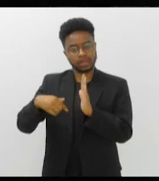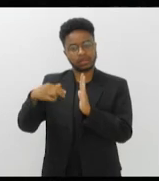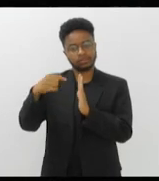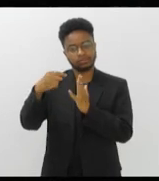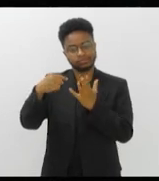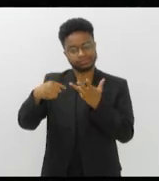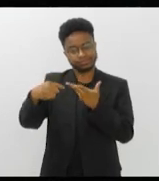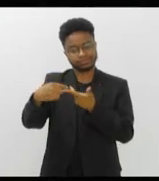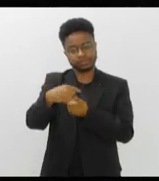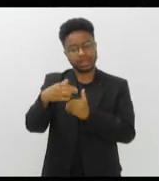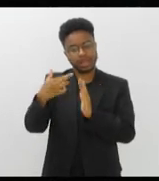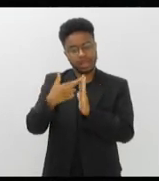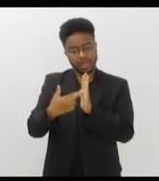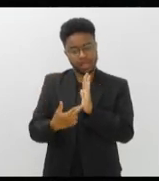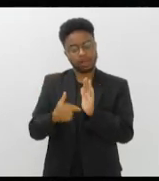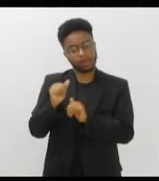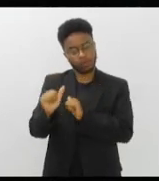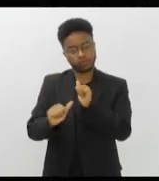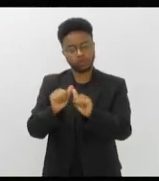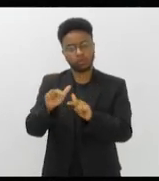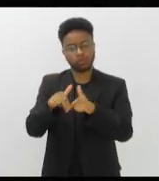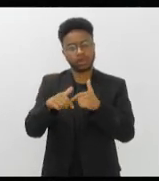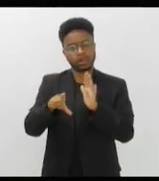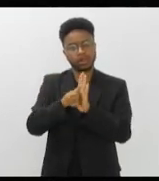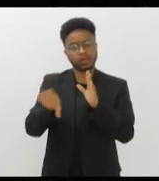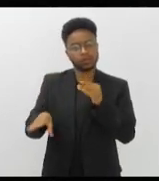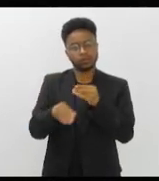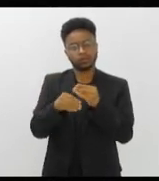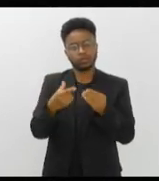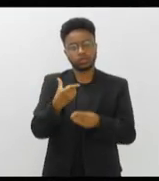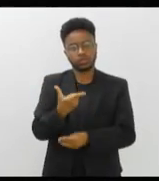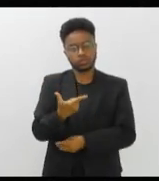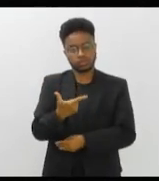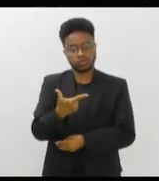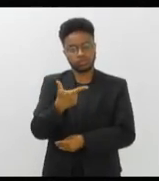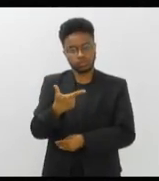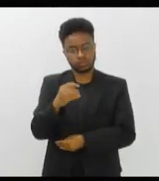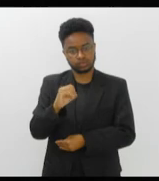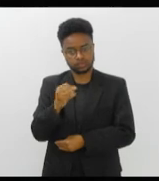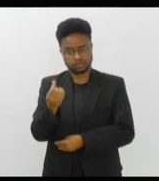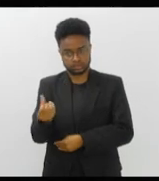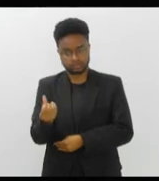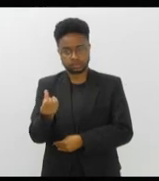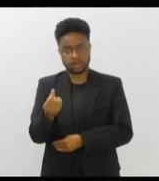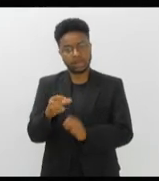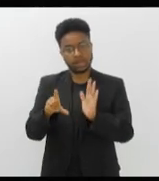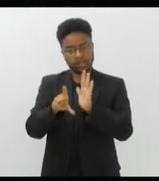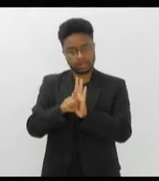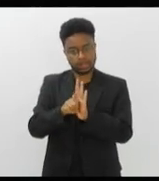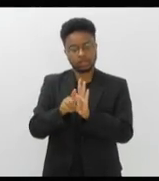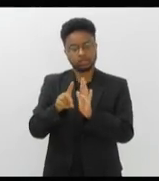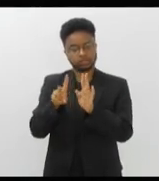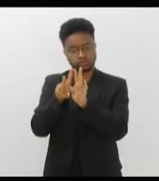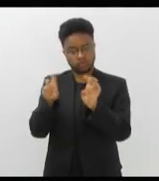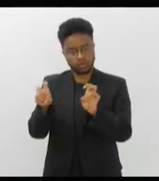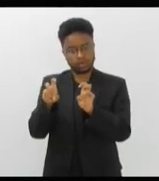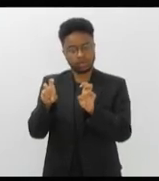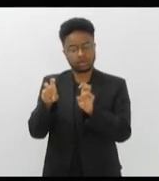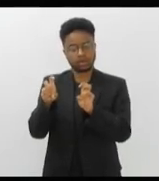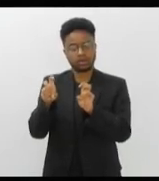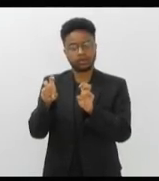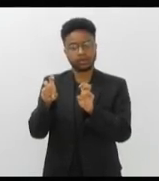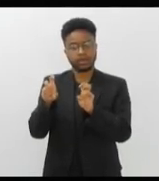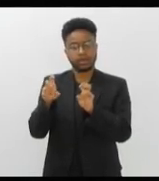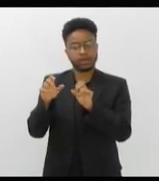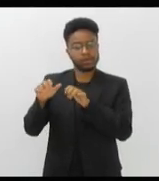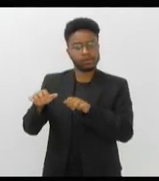tinha dadas pela lei complementar 206 que foi a lei que considerou a calamidade e suspendeu o pagamento